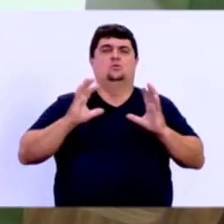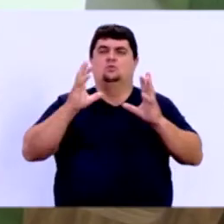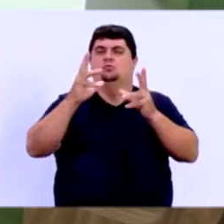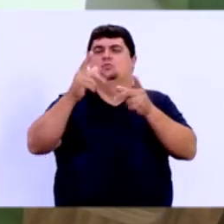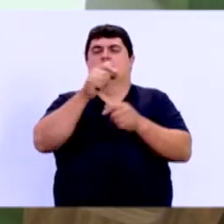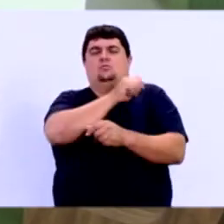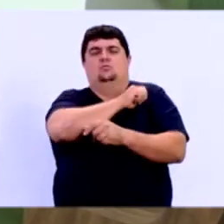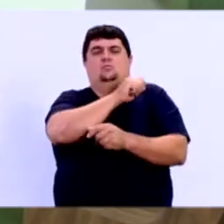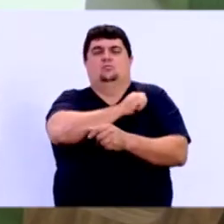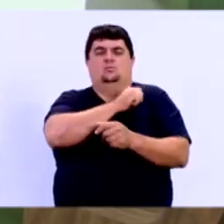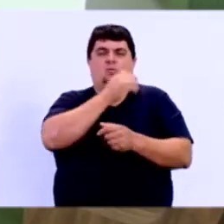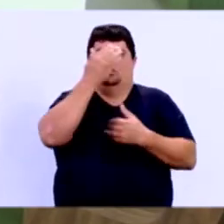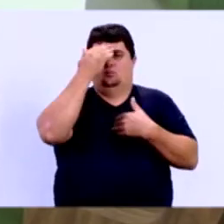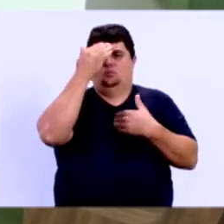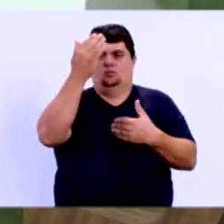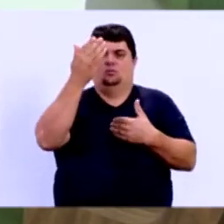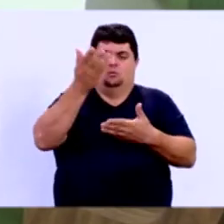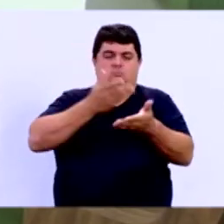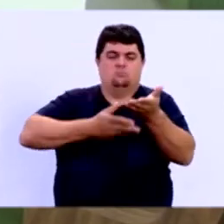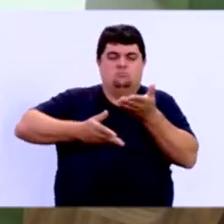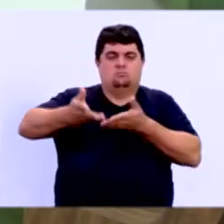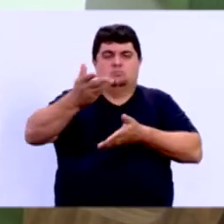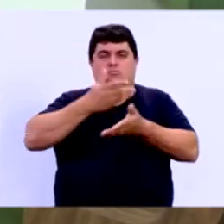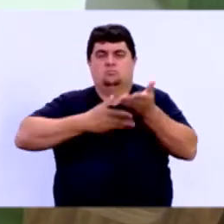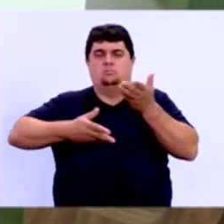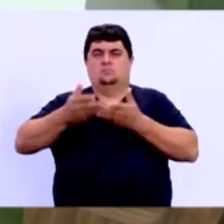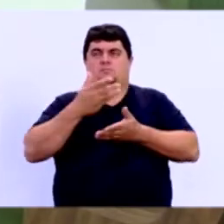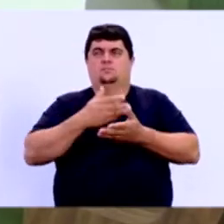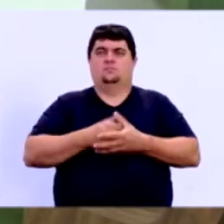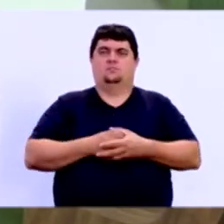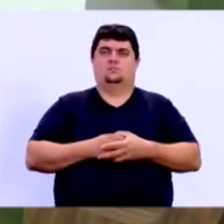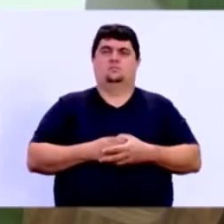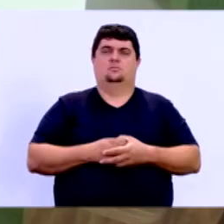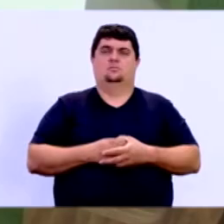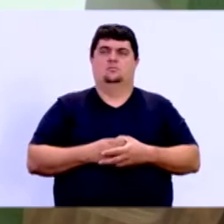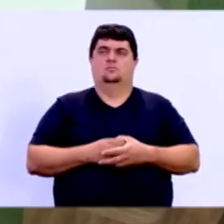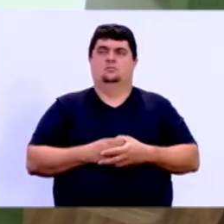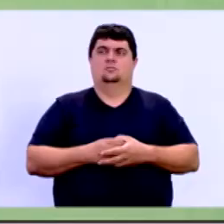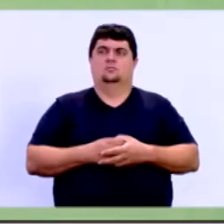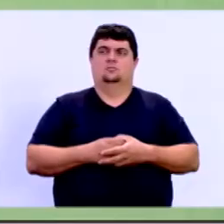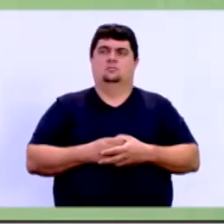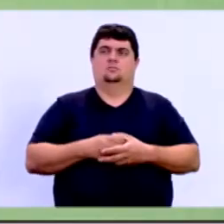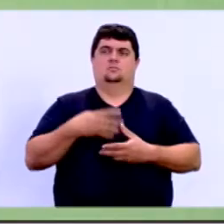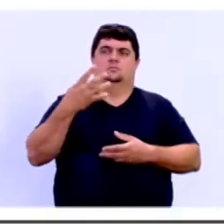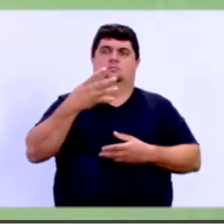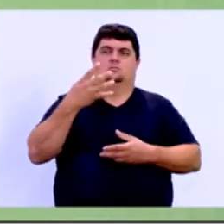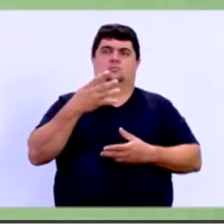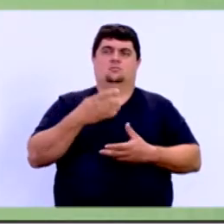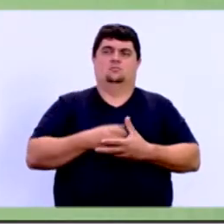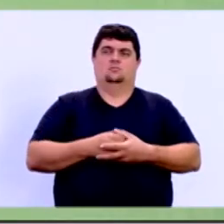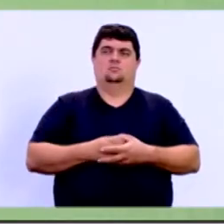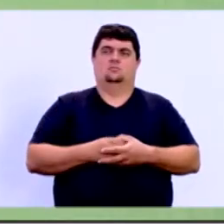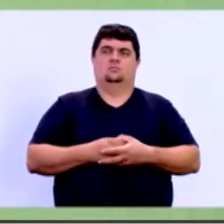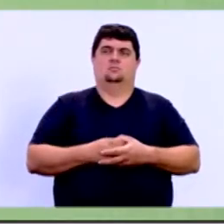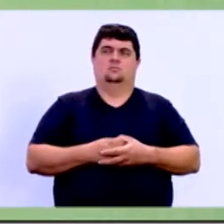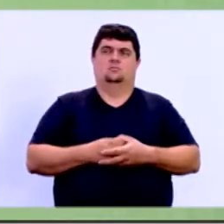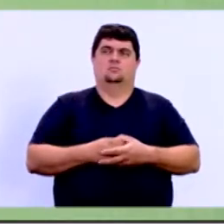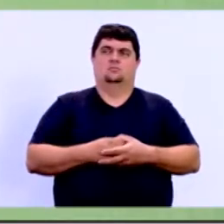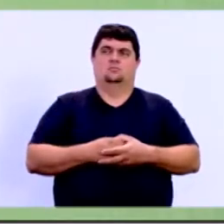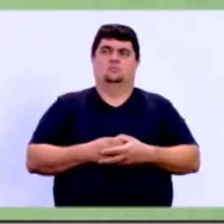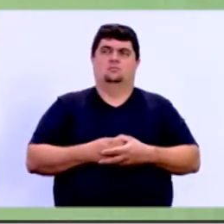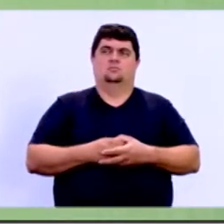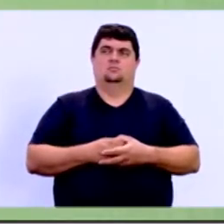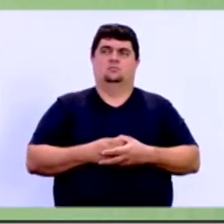alunos, parabéns, obrigado pela participação, né? E vamos para a nossa quarta questão. Questão